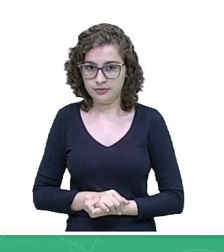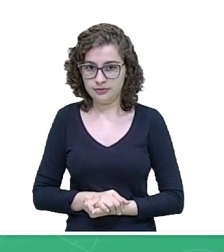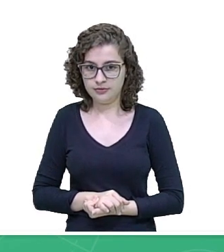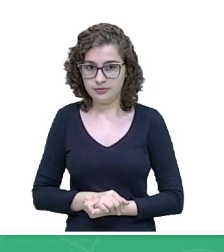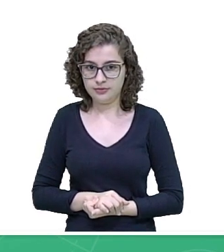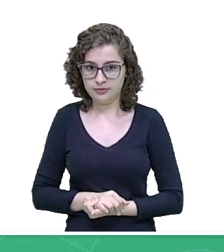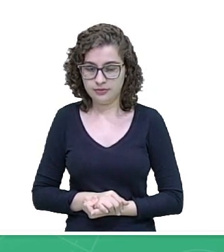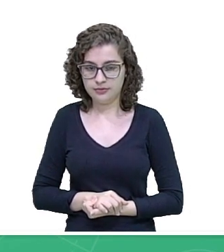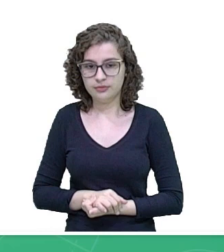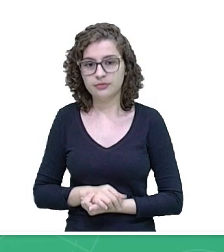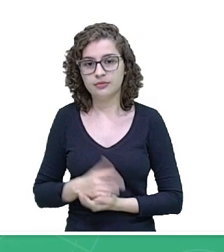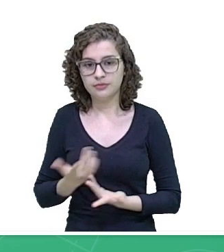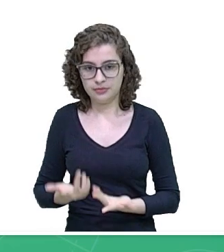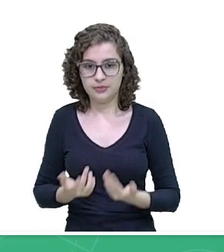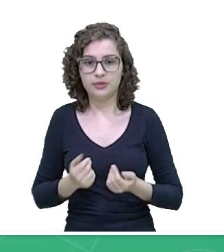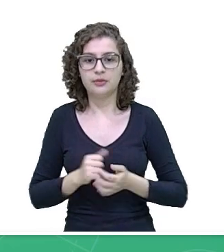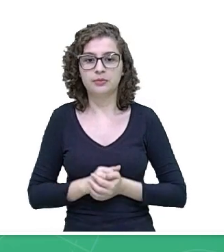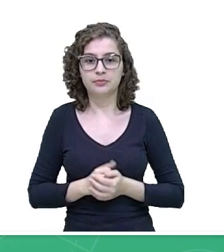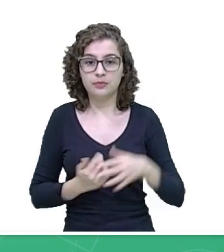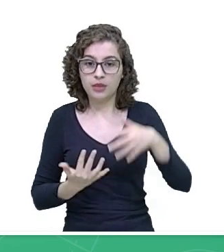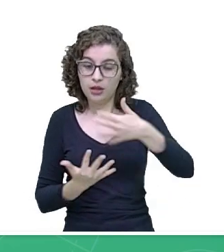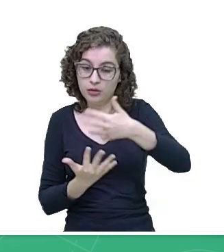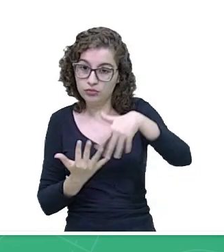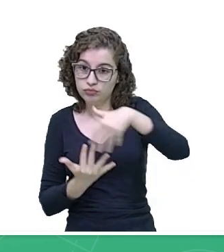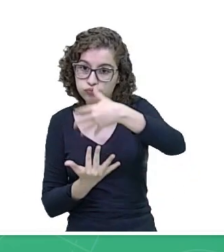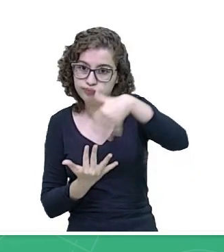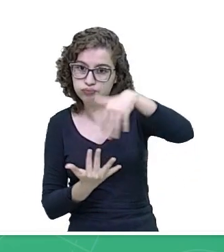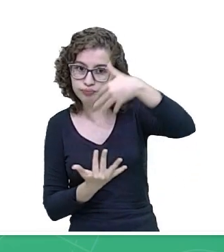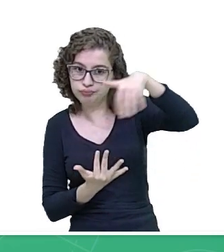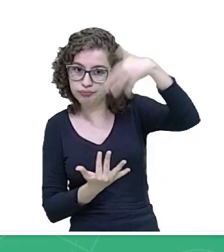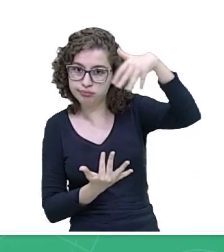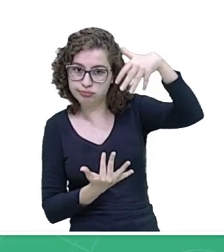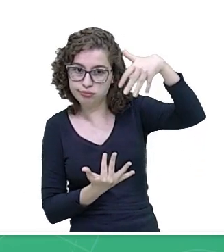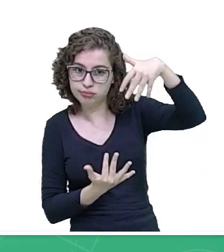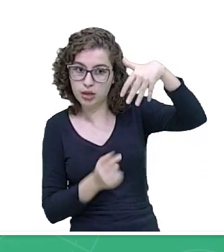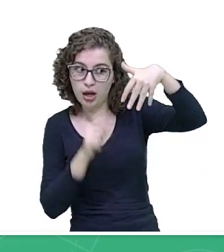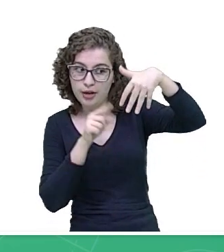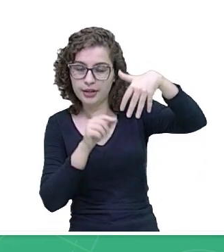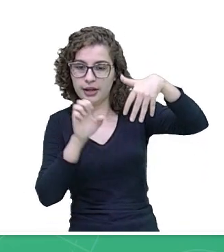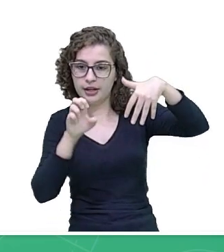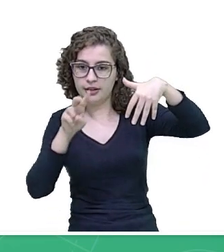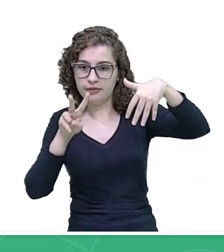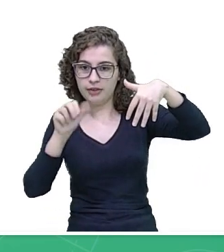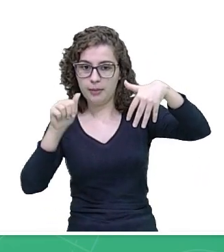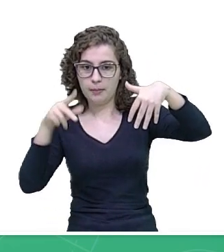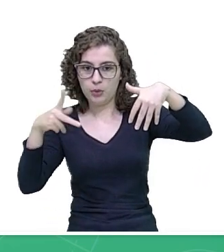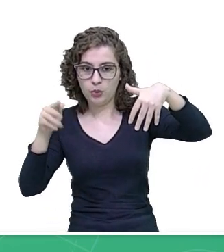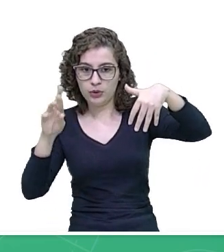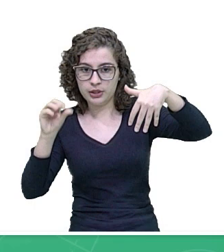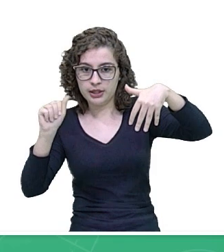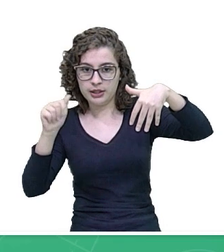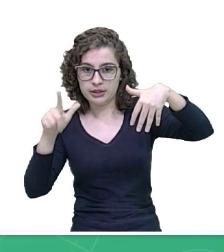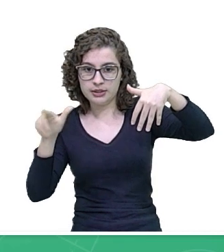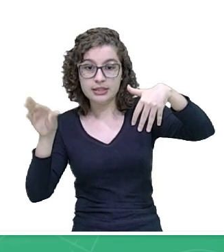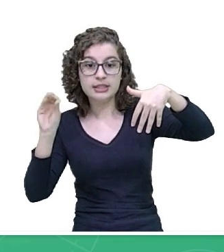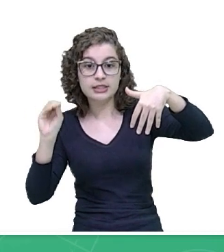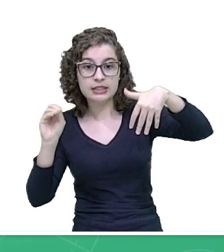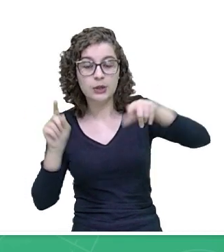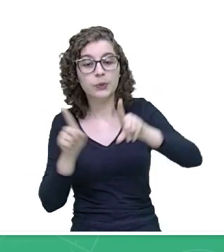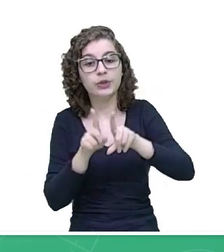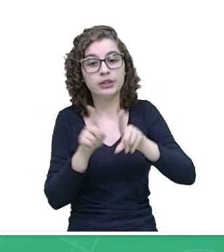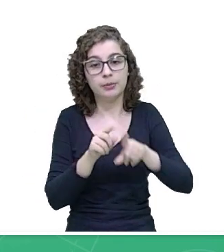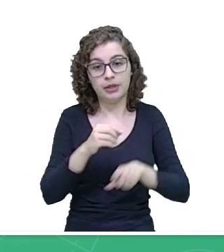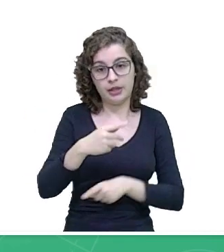voltar para a nossa questão, a evaporação, que tipo de processo é evaporação? E a fusão, que tipo